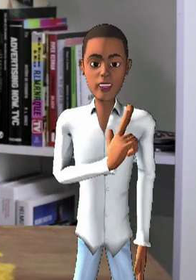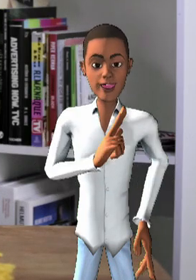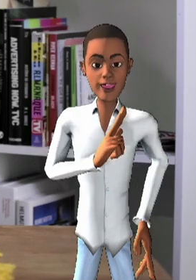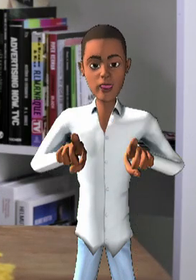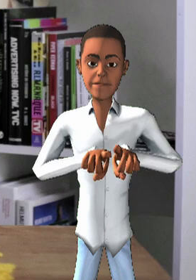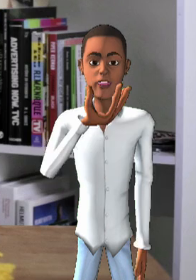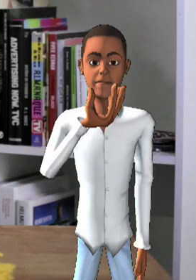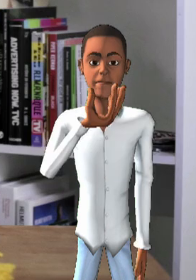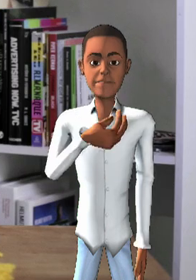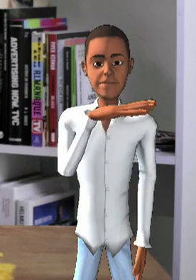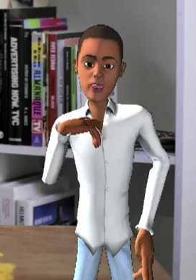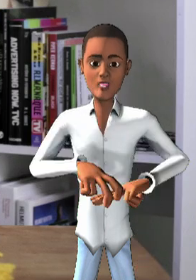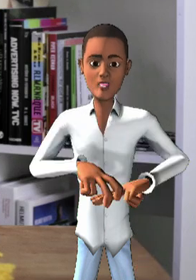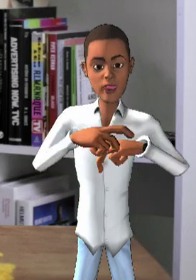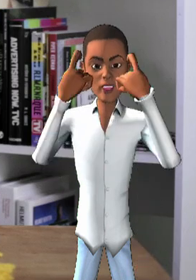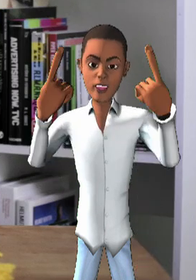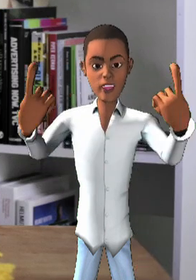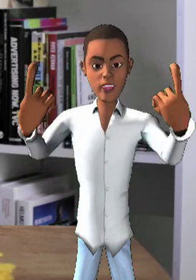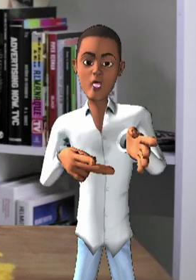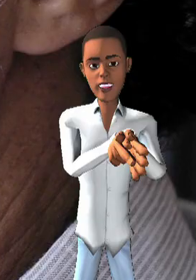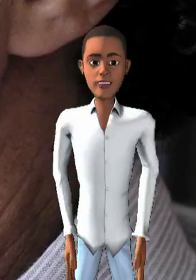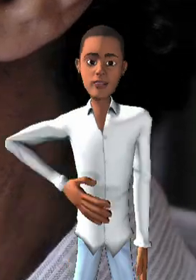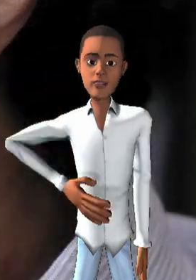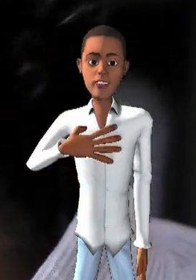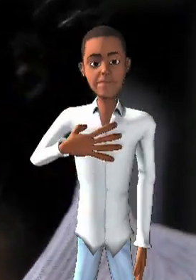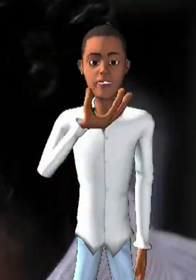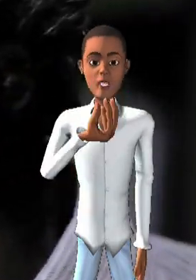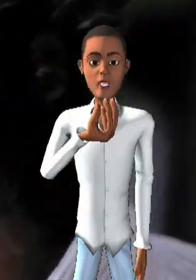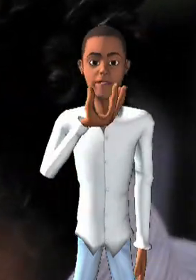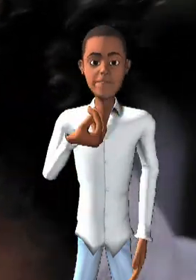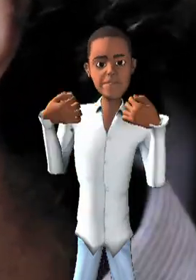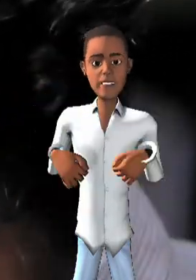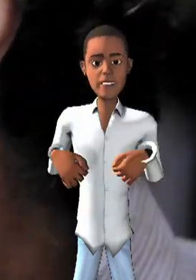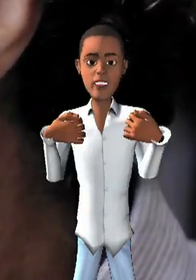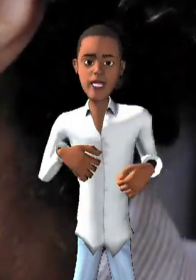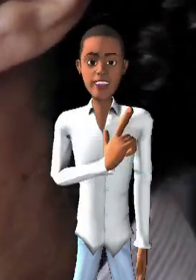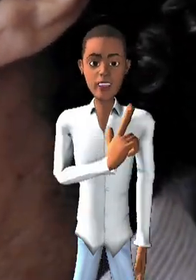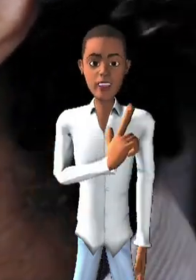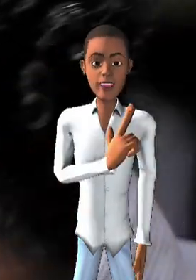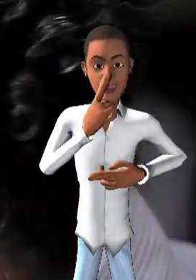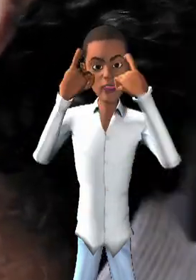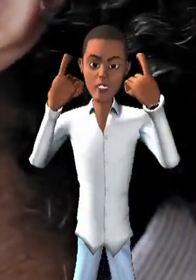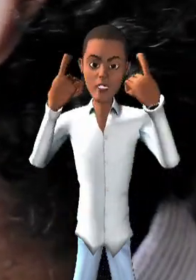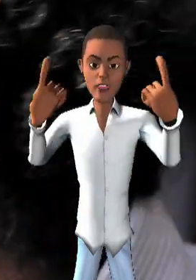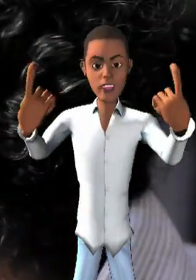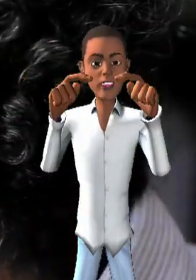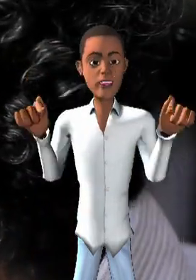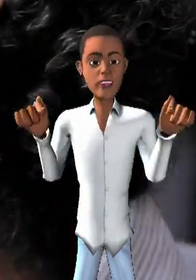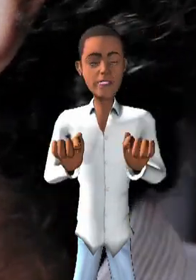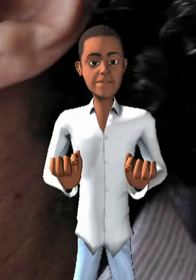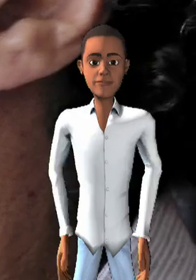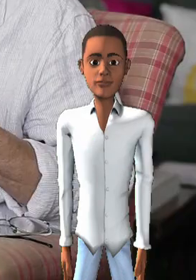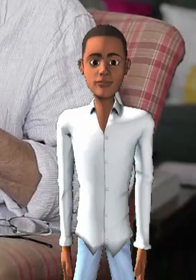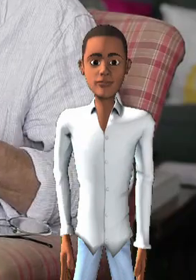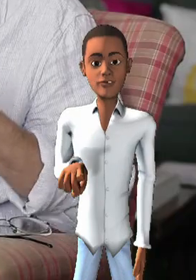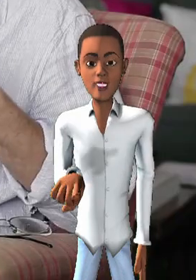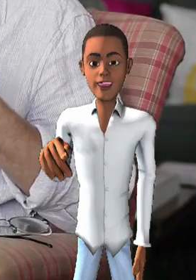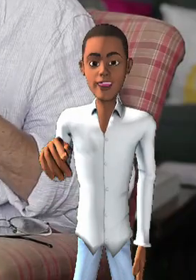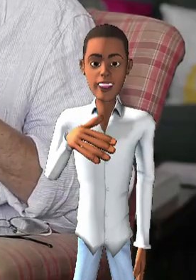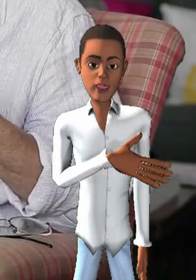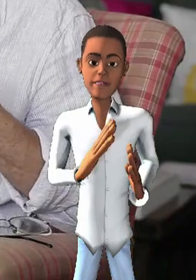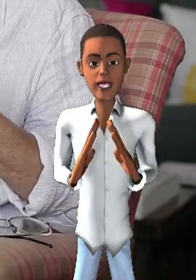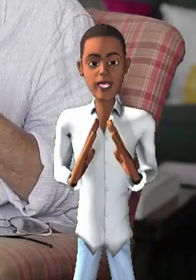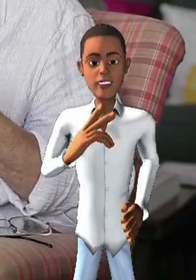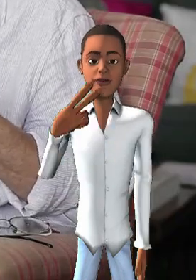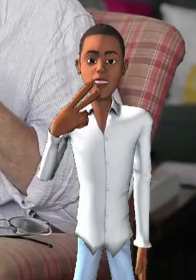Os homens também estão morrendo pela violência que eles mesmos causam. Como é que você tem que ser homem? Você tem que se portar com violência. Também você